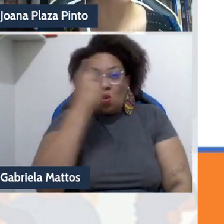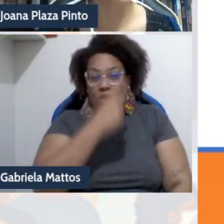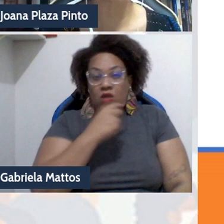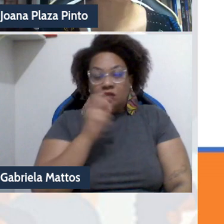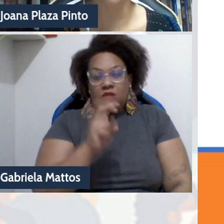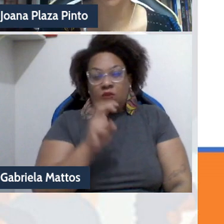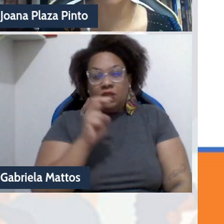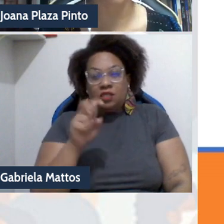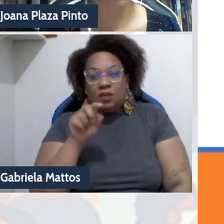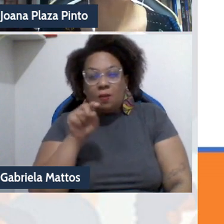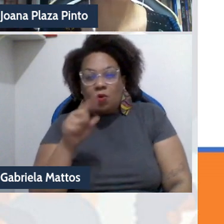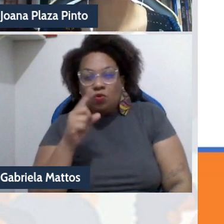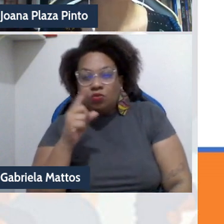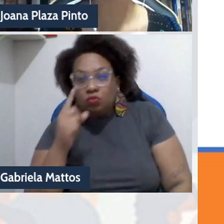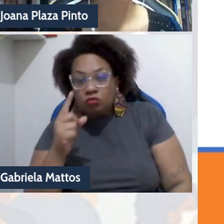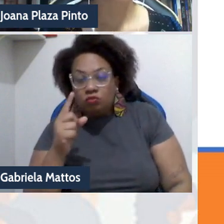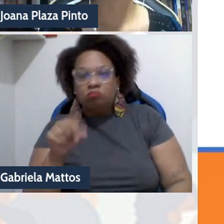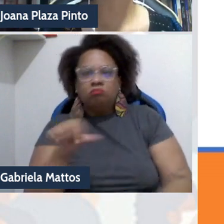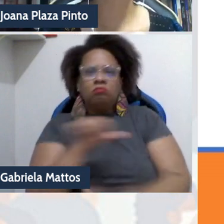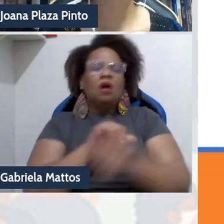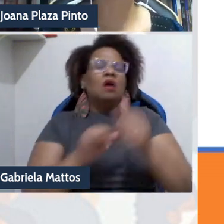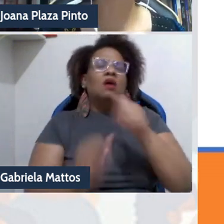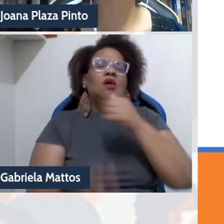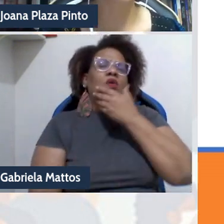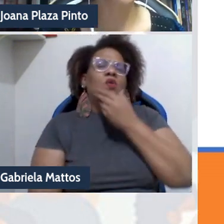né? Enquanto os homens,